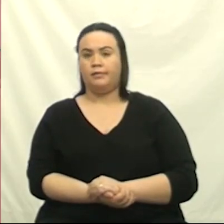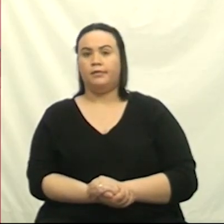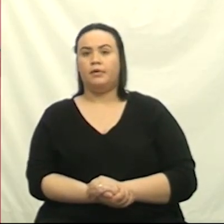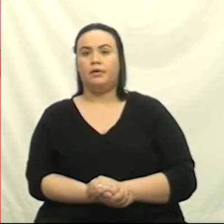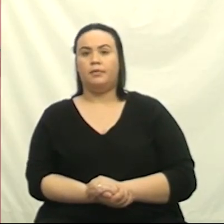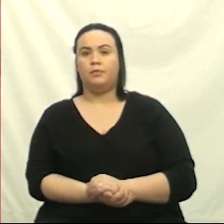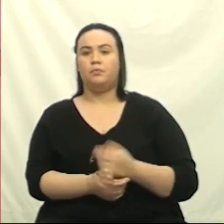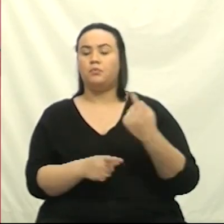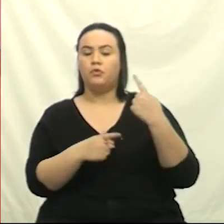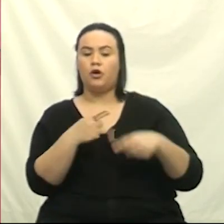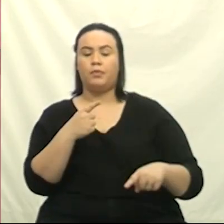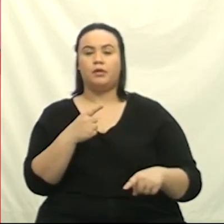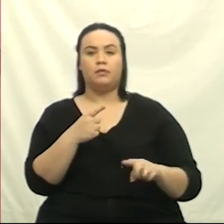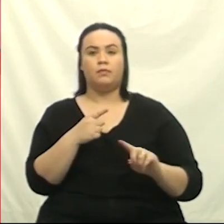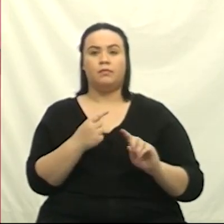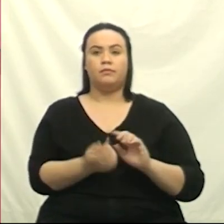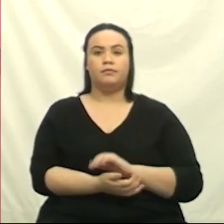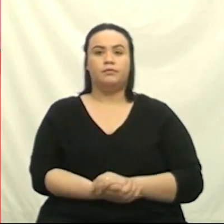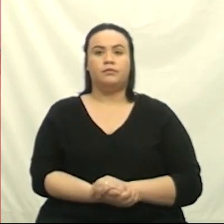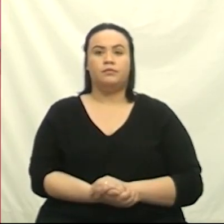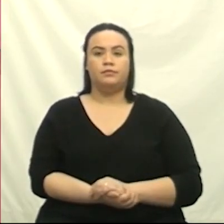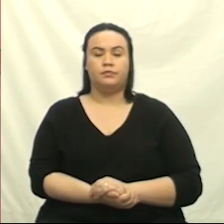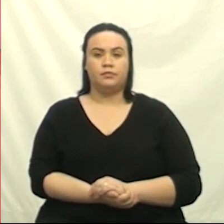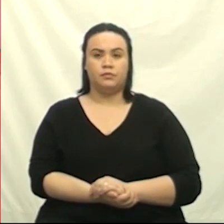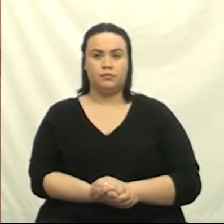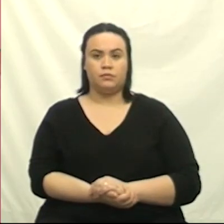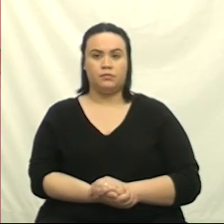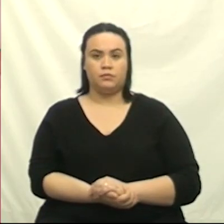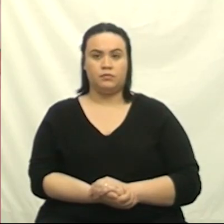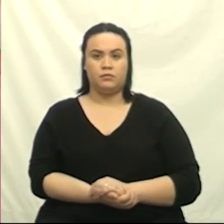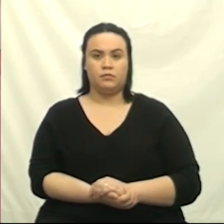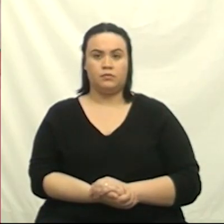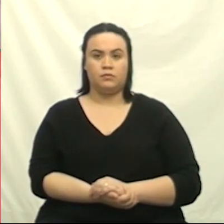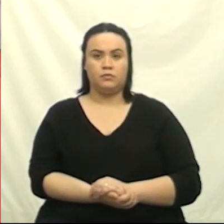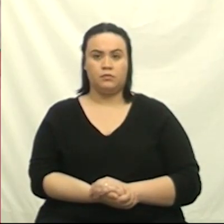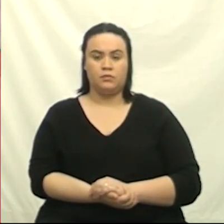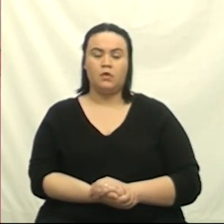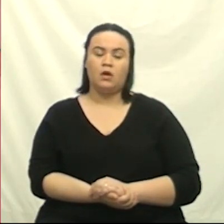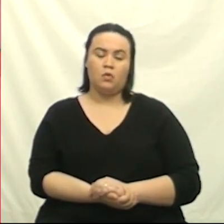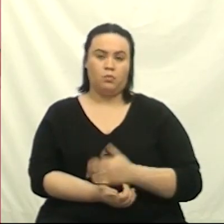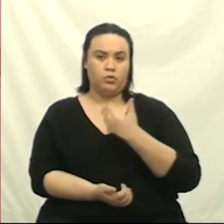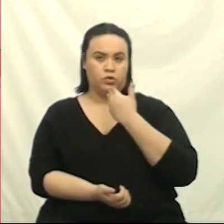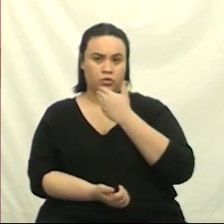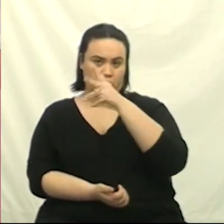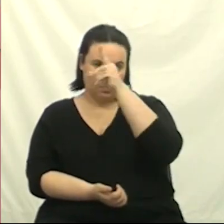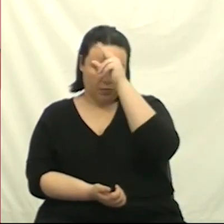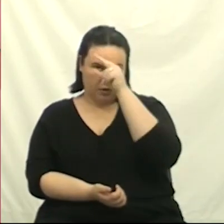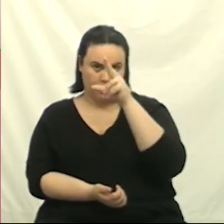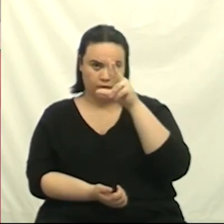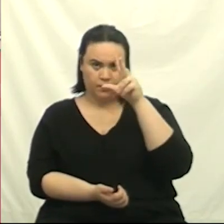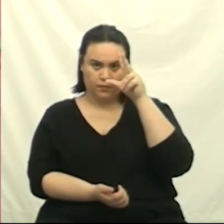e que dá uma prerrogativa ao prefeito como assim tem os patrões de empresa